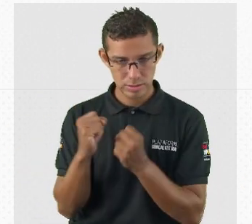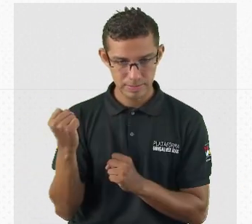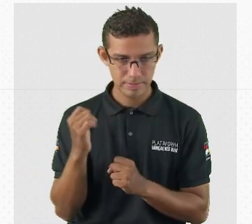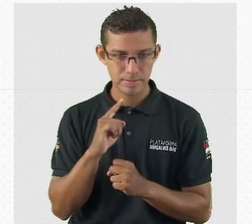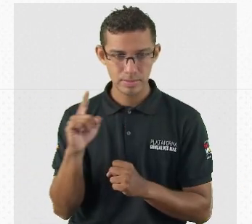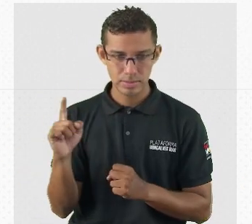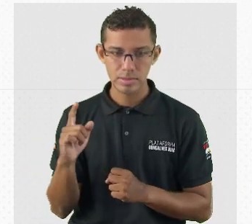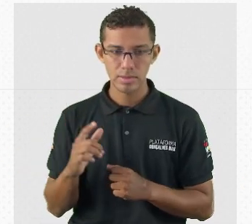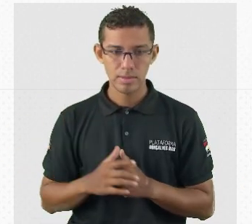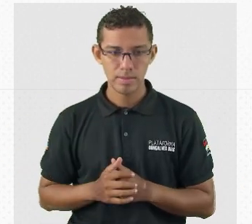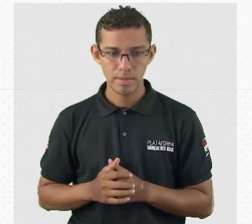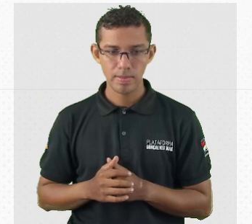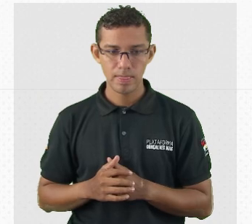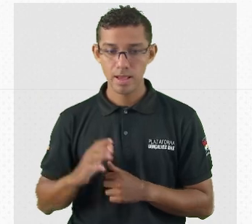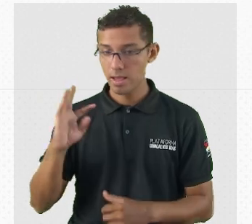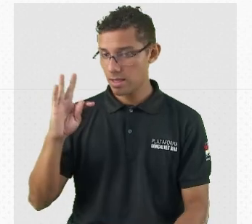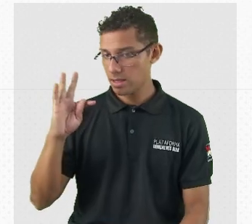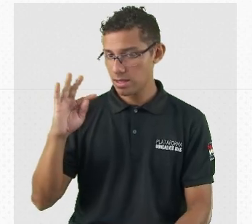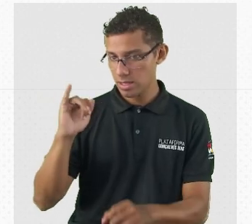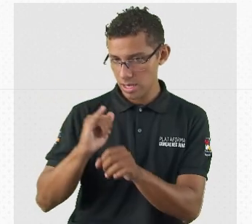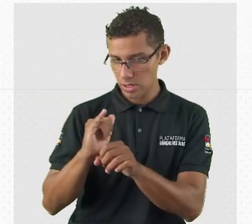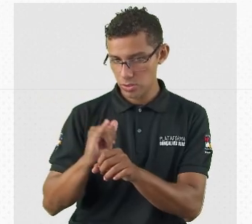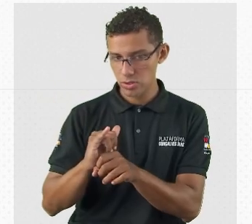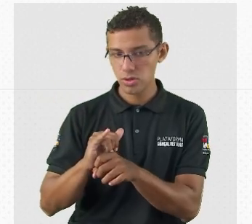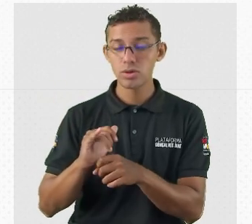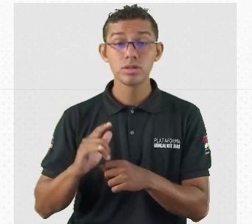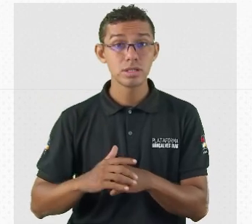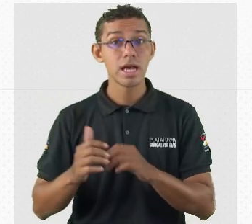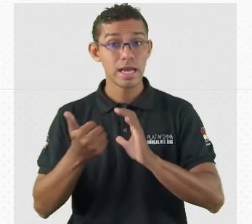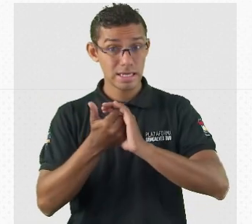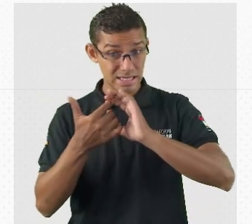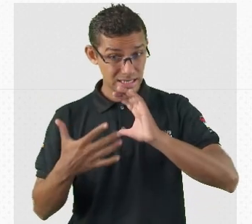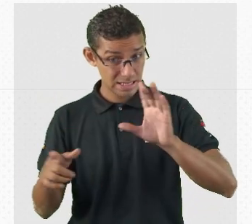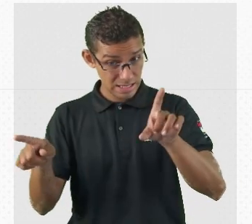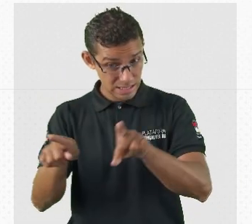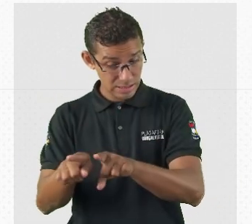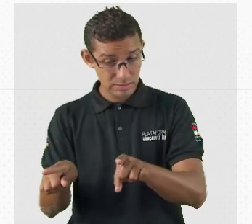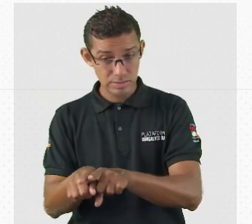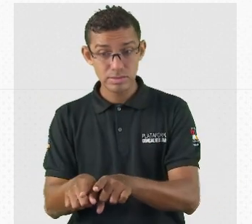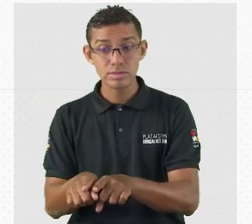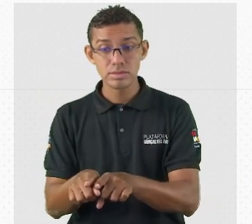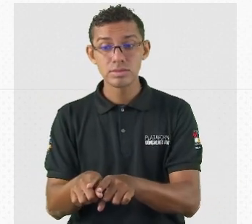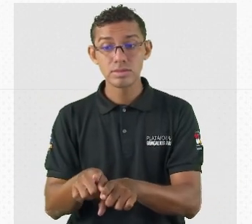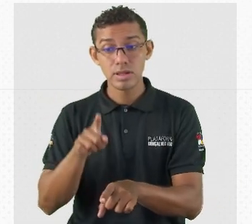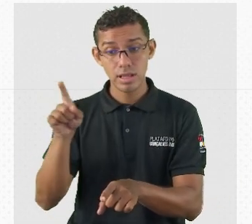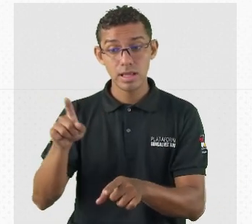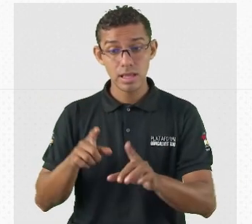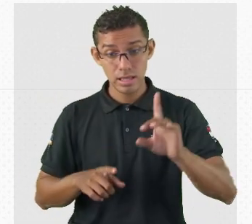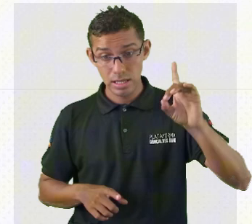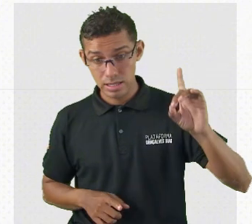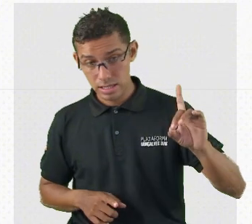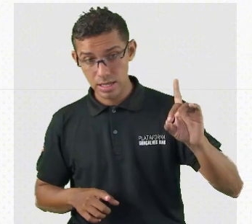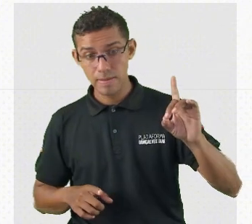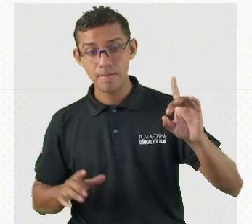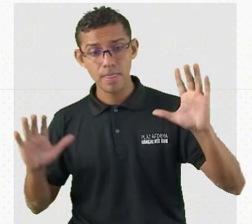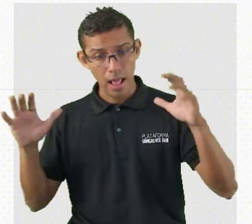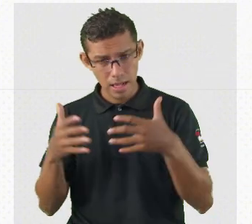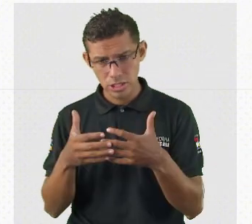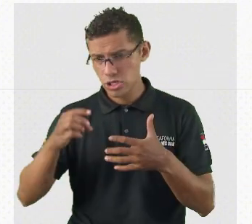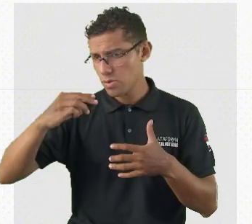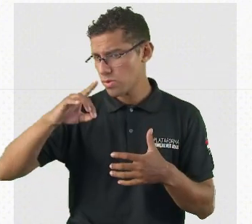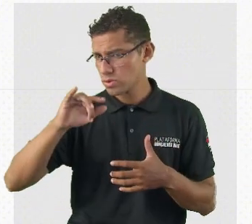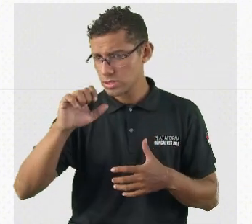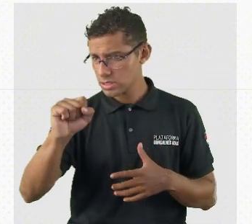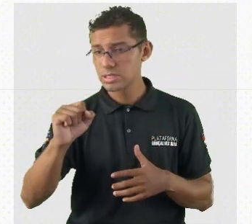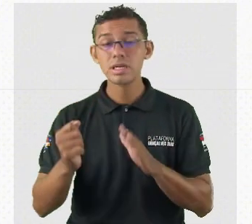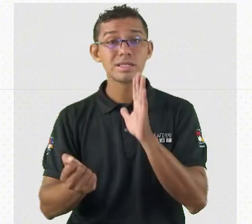do modelo, né, taylorista-fordista. Característica também, gente, tá, da letra D, as linhas de montagem